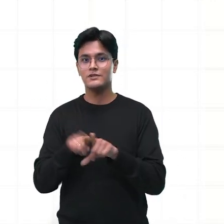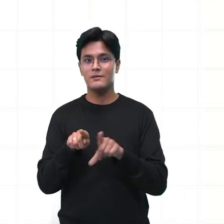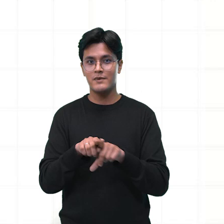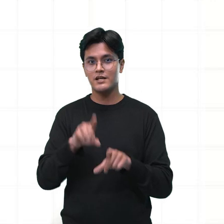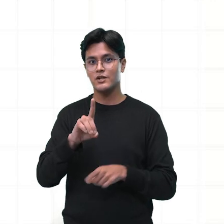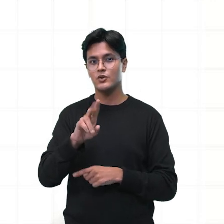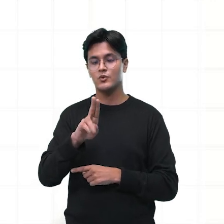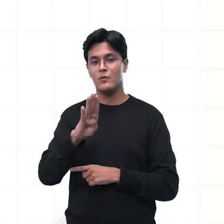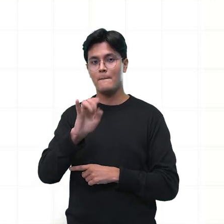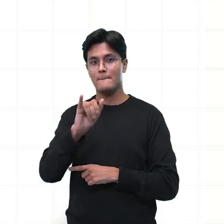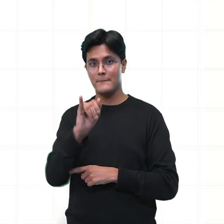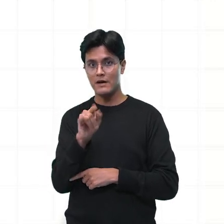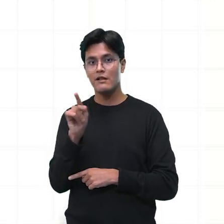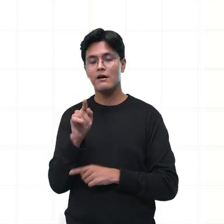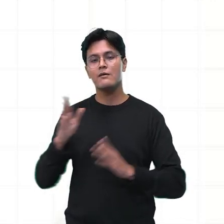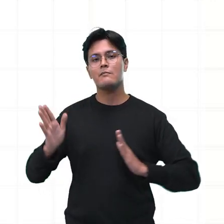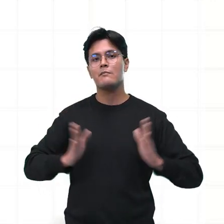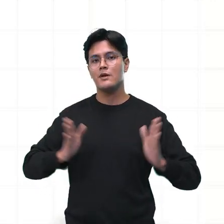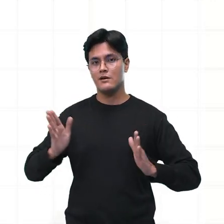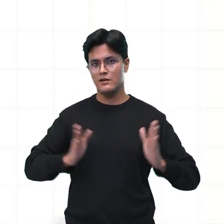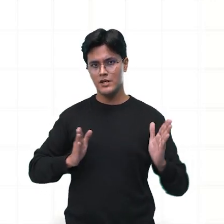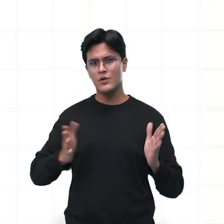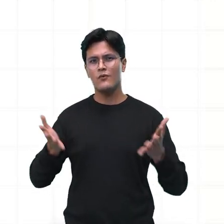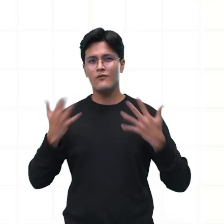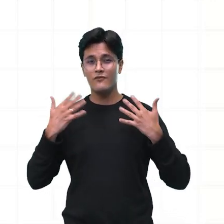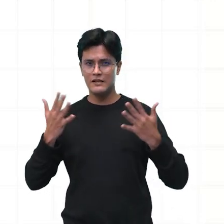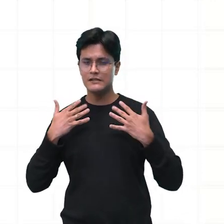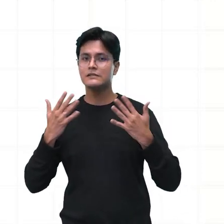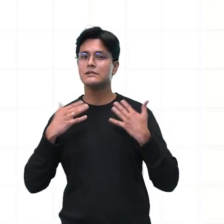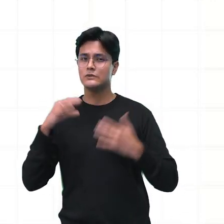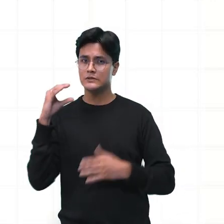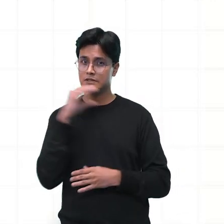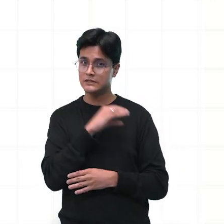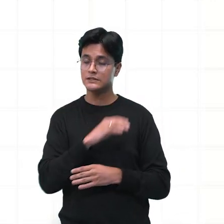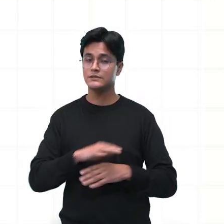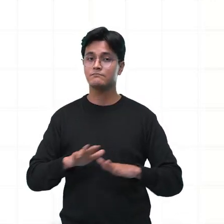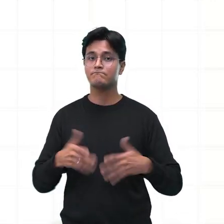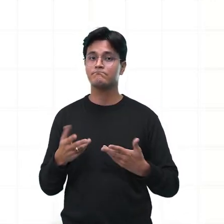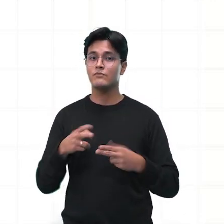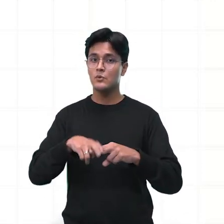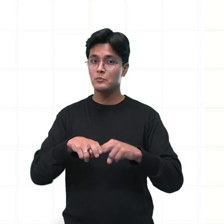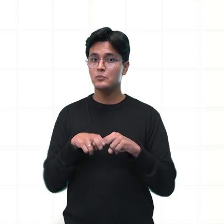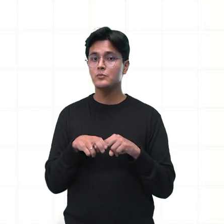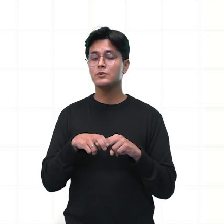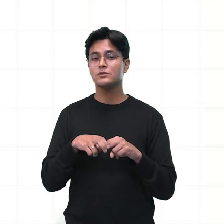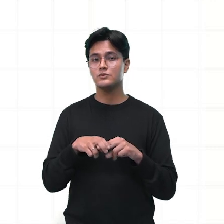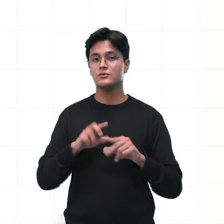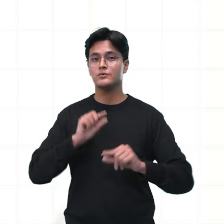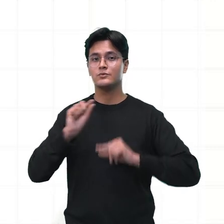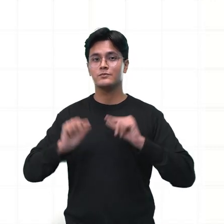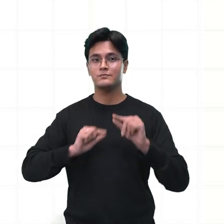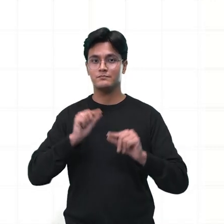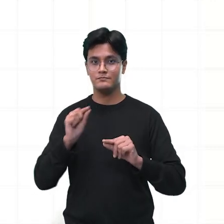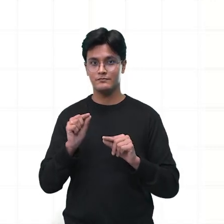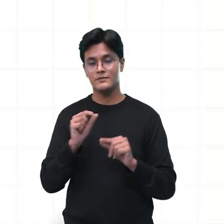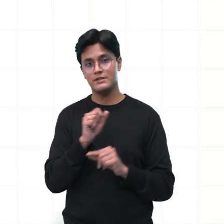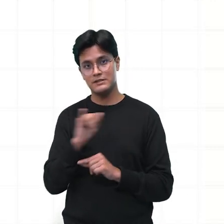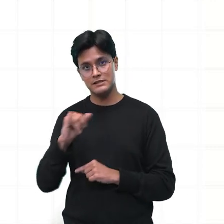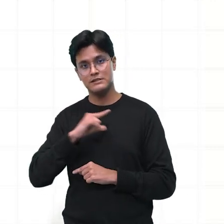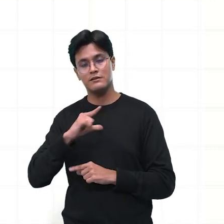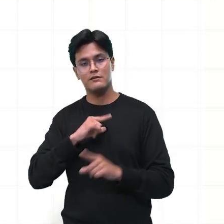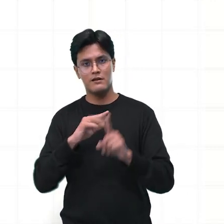então, verão, né? São temperaturas muito quentes, tá? Por isso que a gente chama, tá? Quando tem